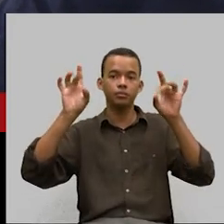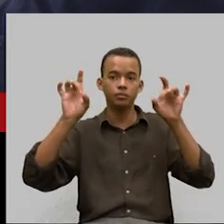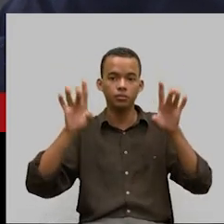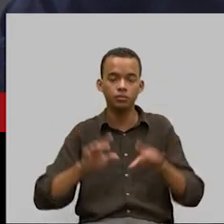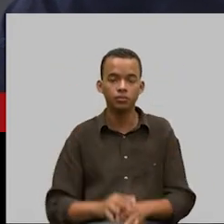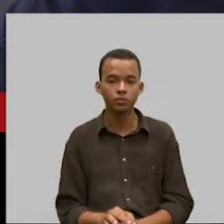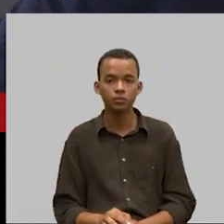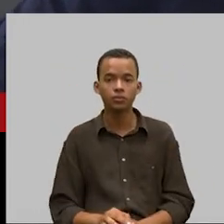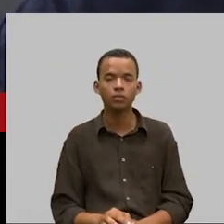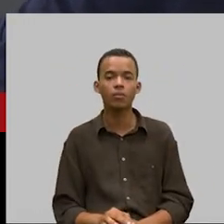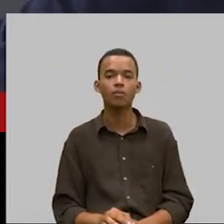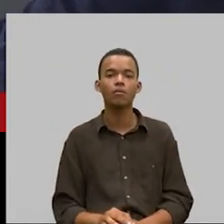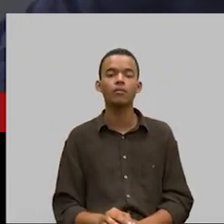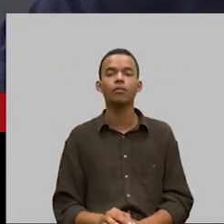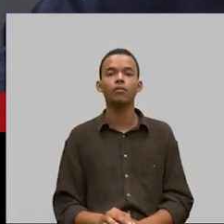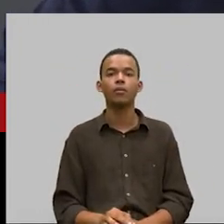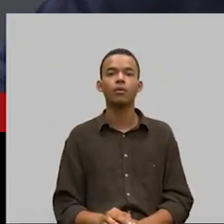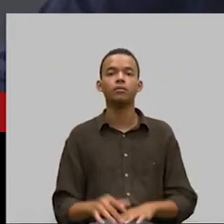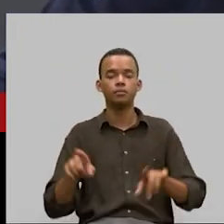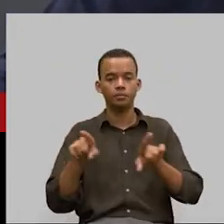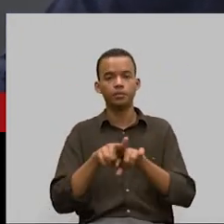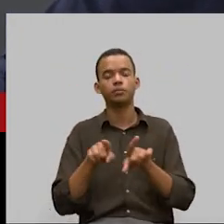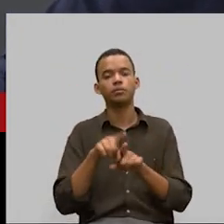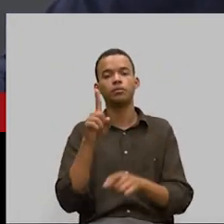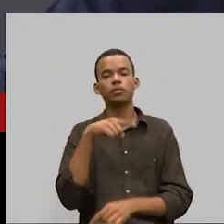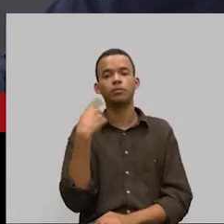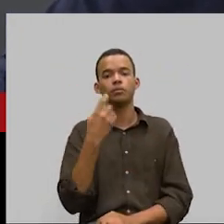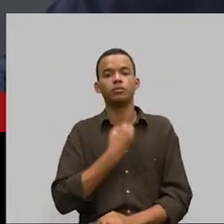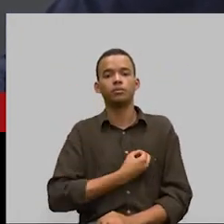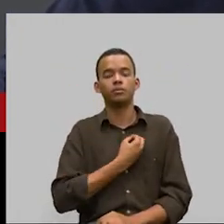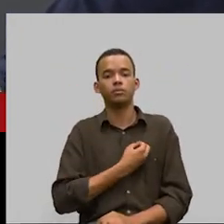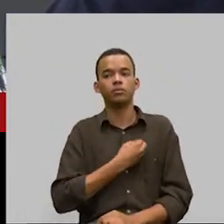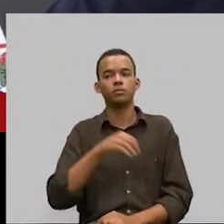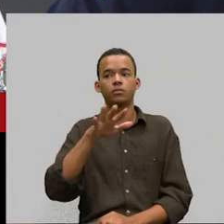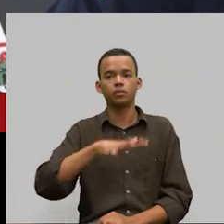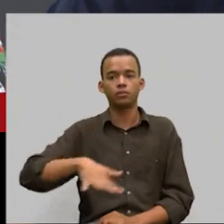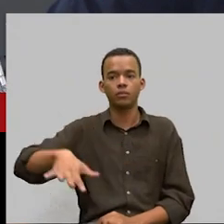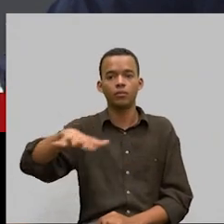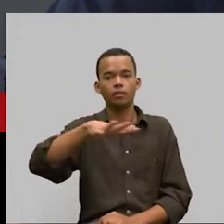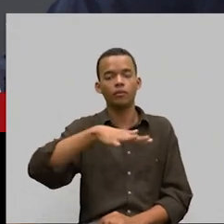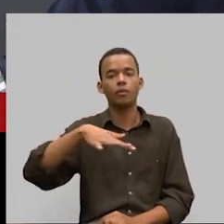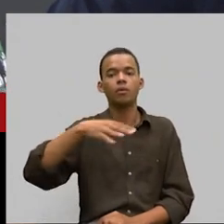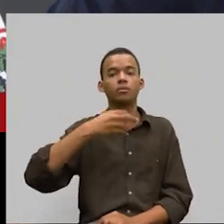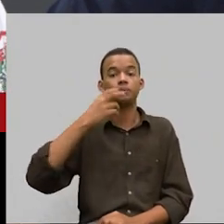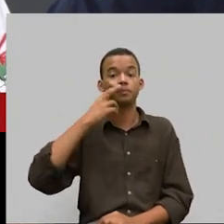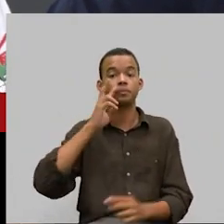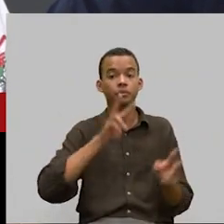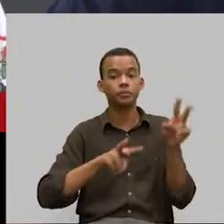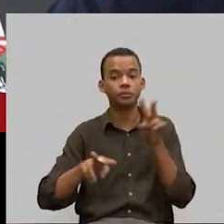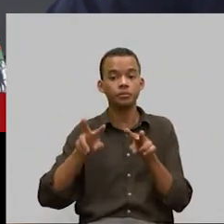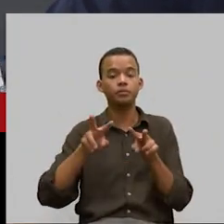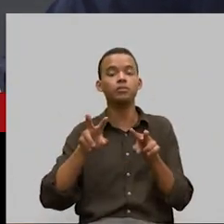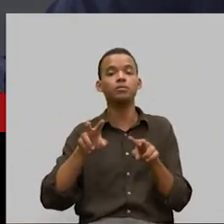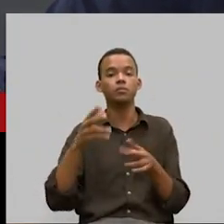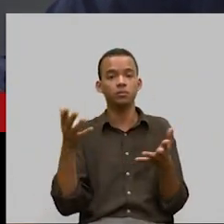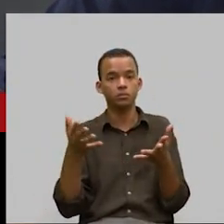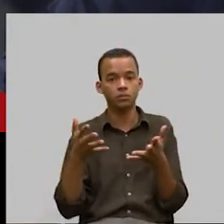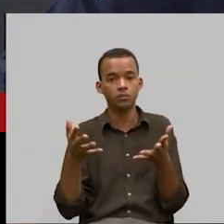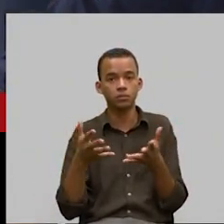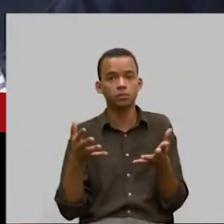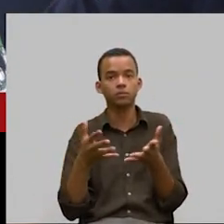eh a gente vive em uma região que visivelmente agora né